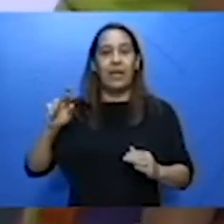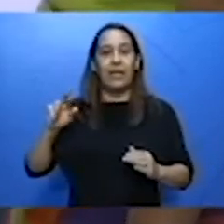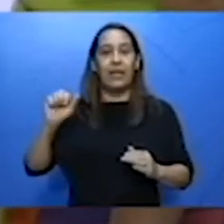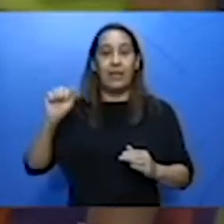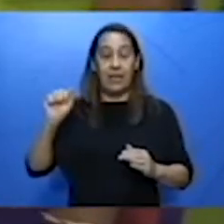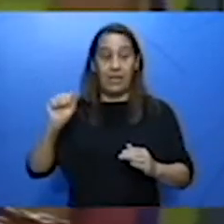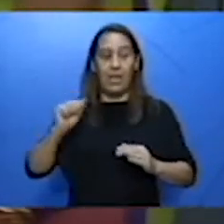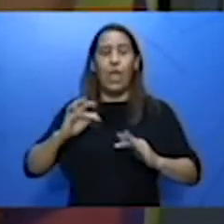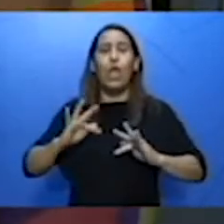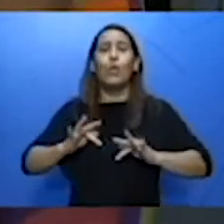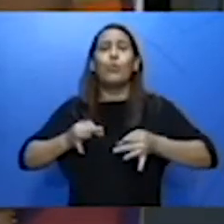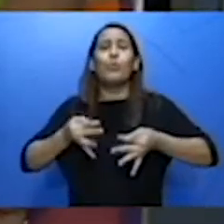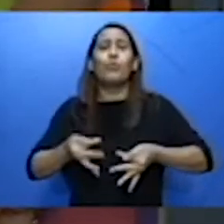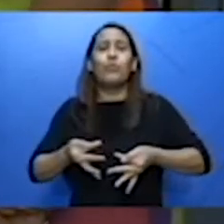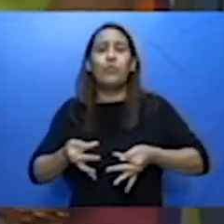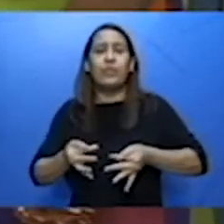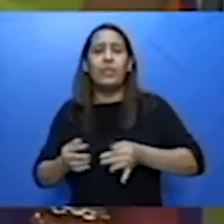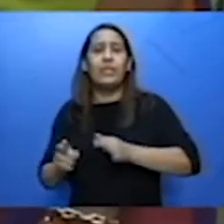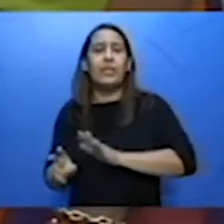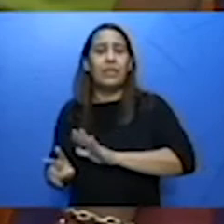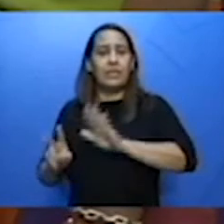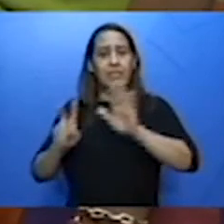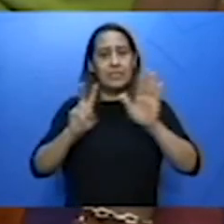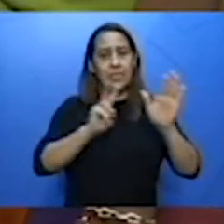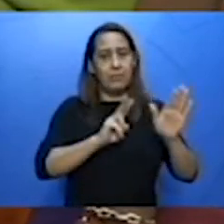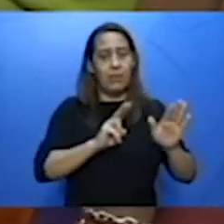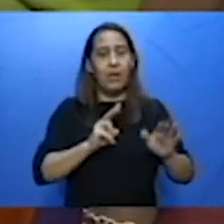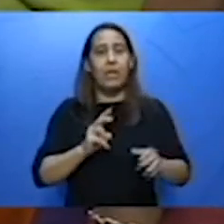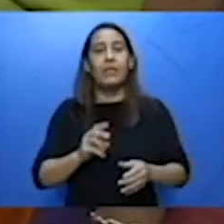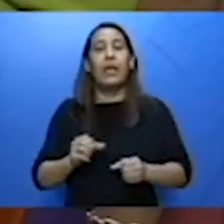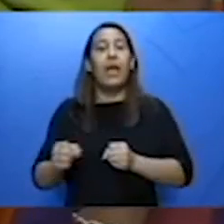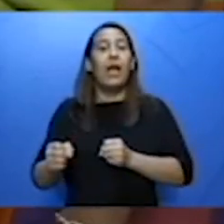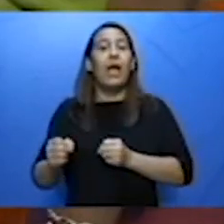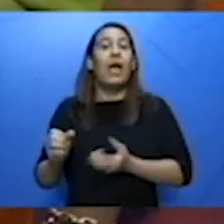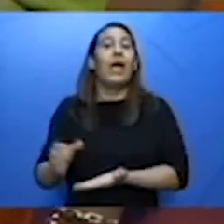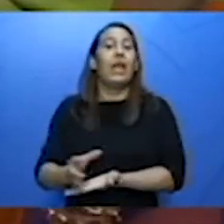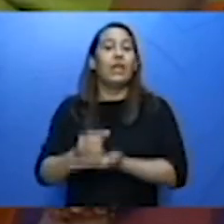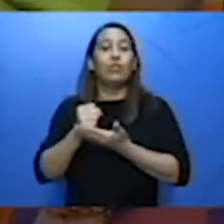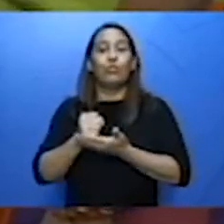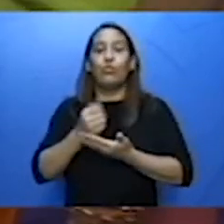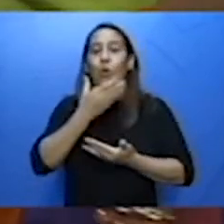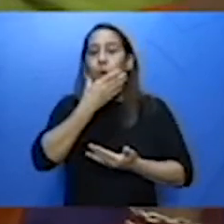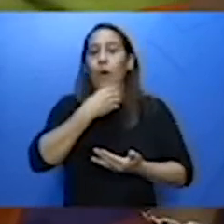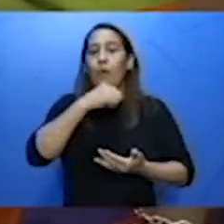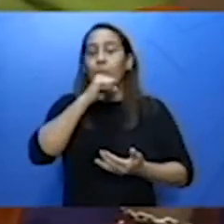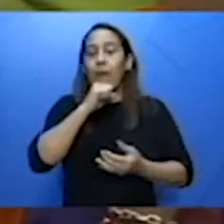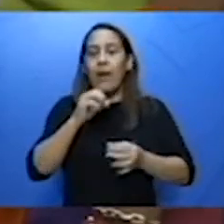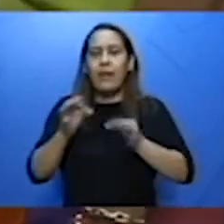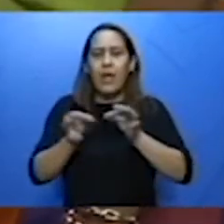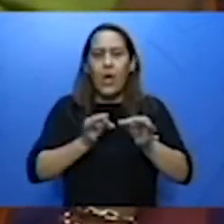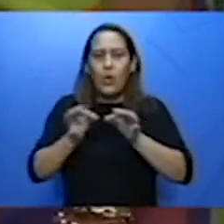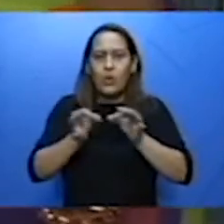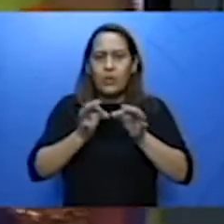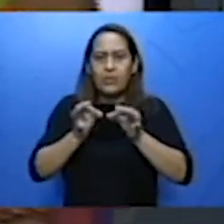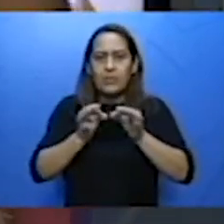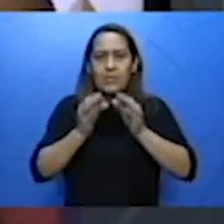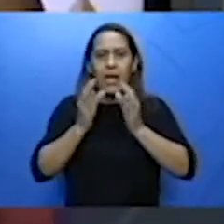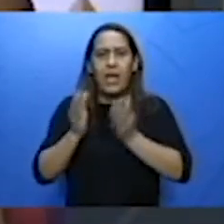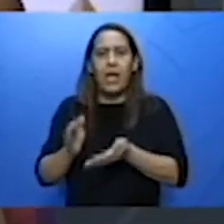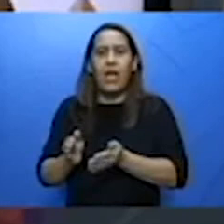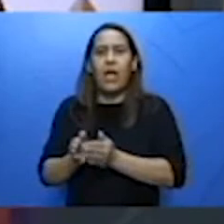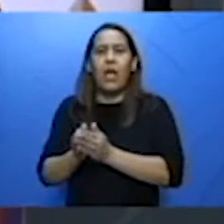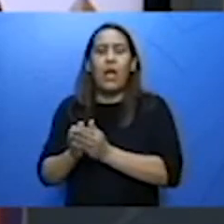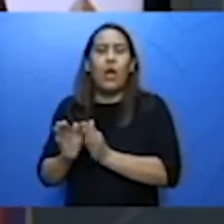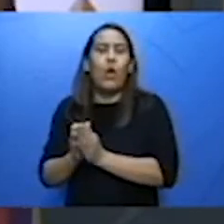de semana, Lara ajudou o pai a organizar os livros na estante. Na primeira prateleira foram